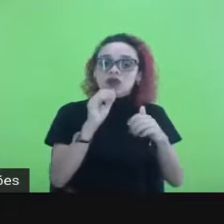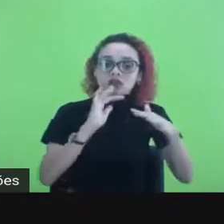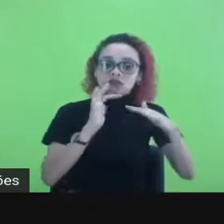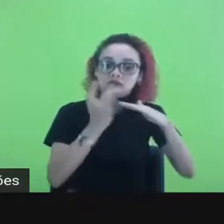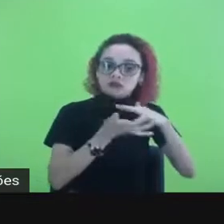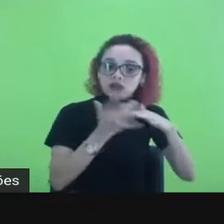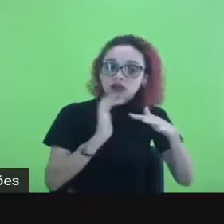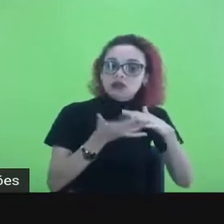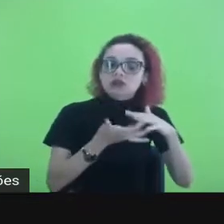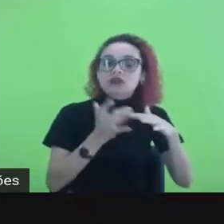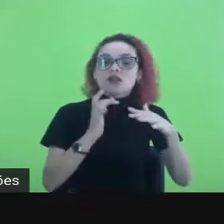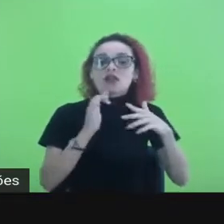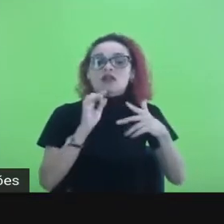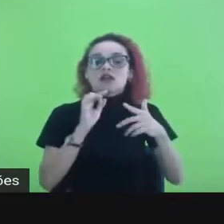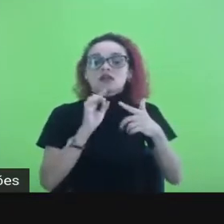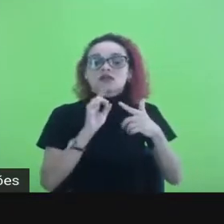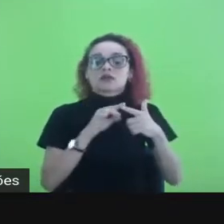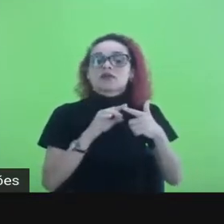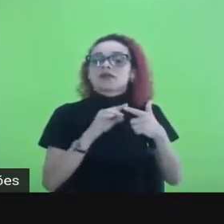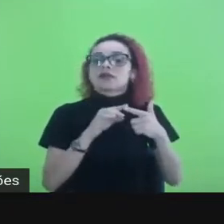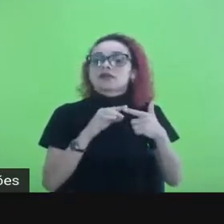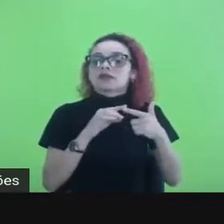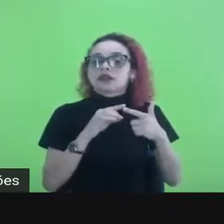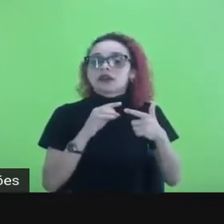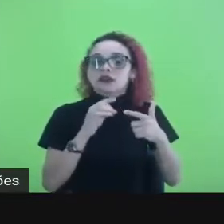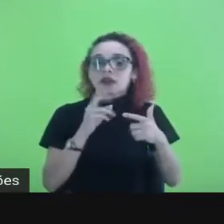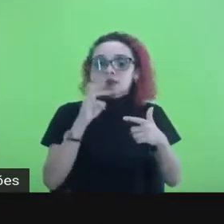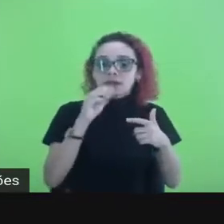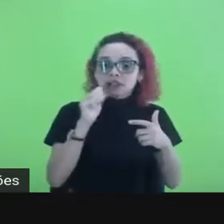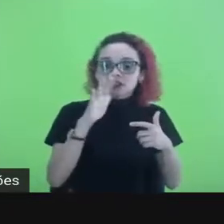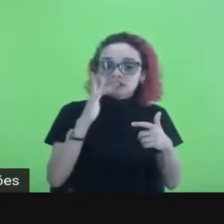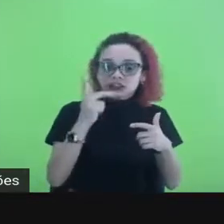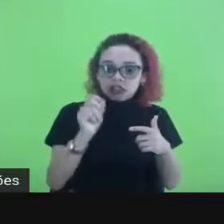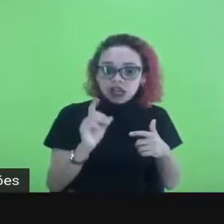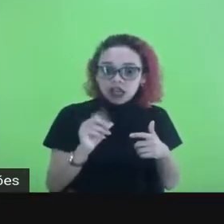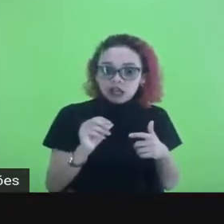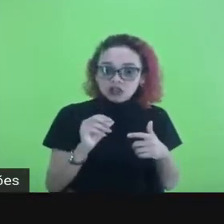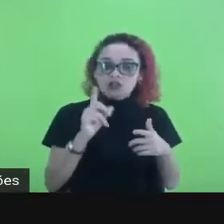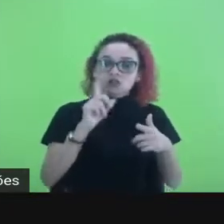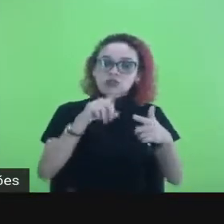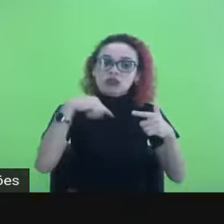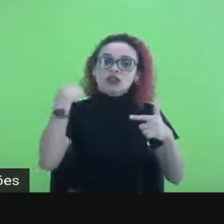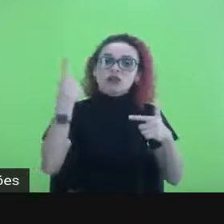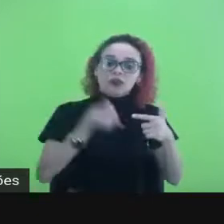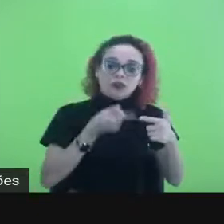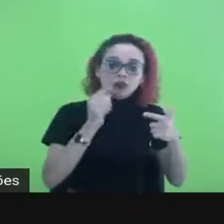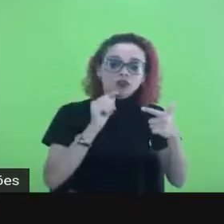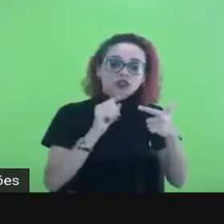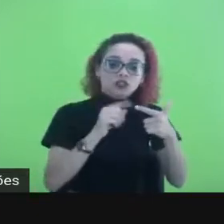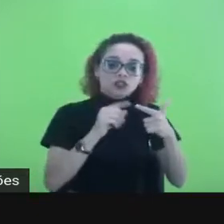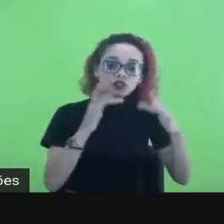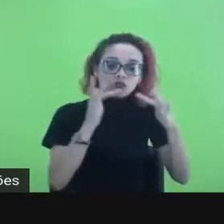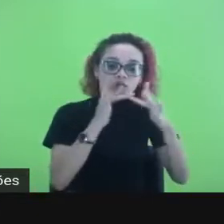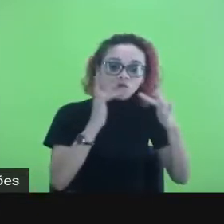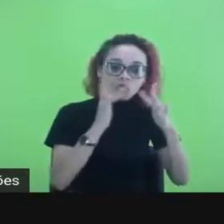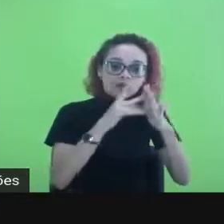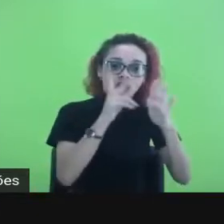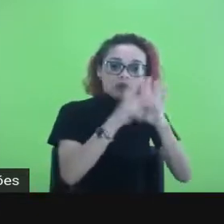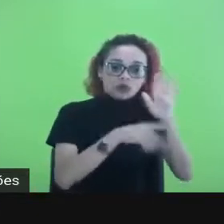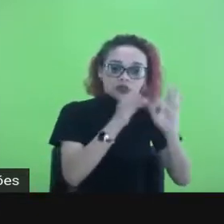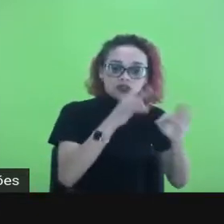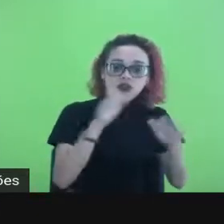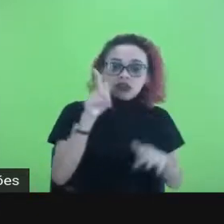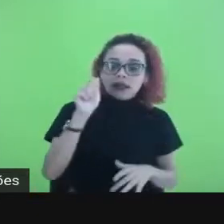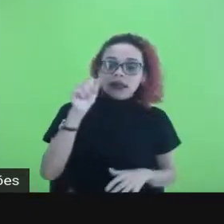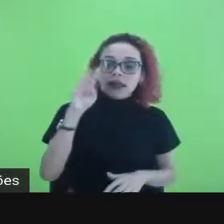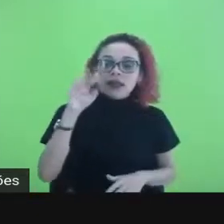feito pela Thais Machado, depois eu tive contato com o projeto da Gabi de Matos, né,